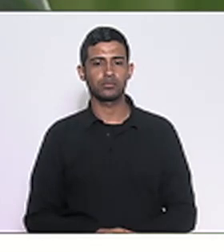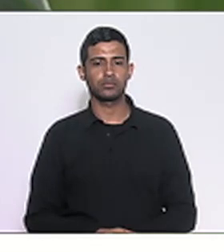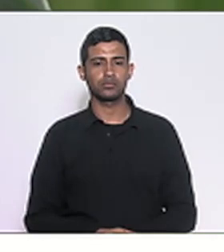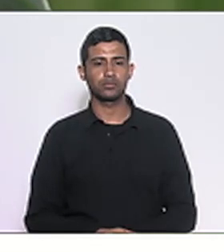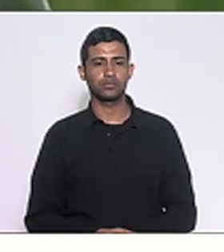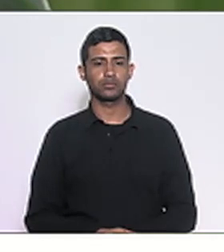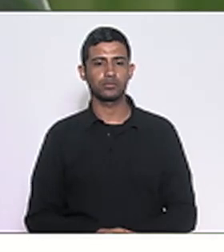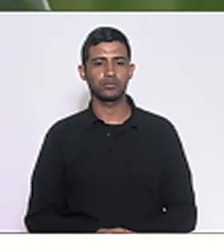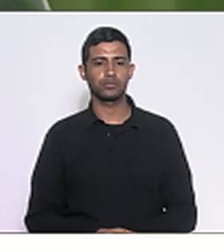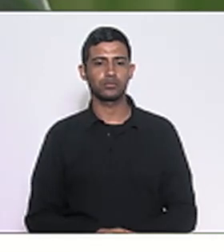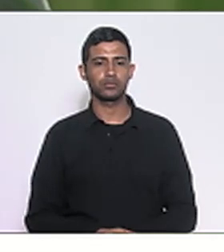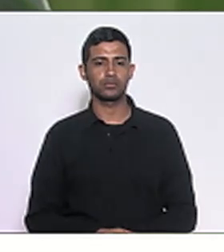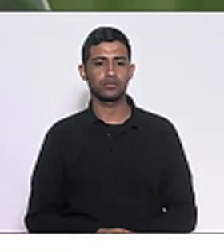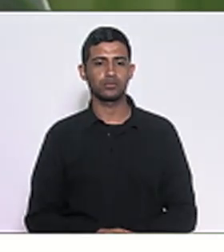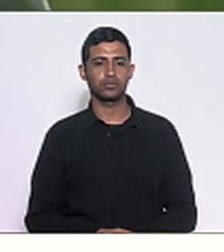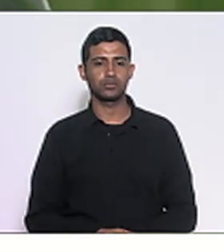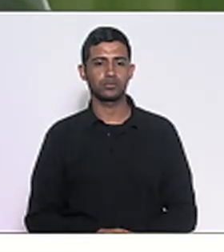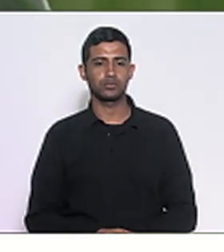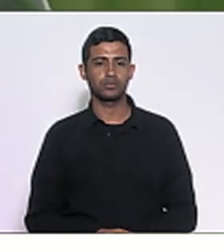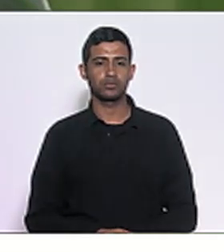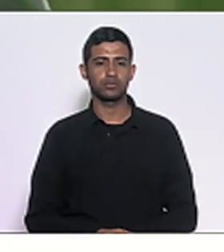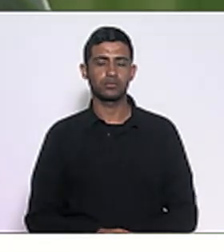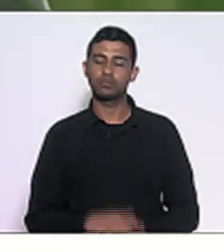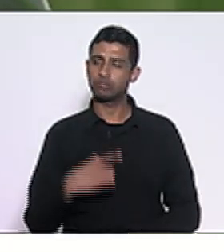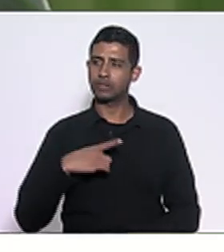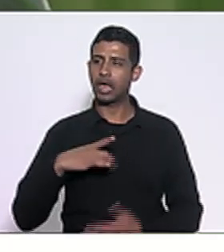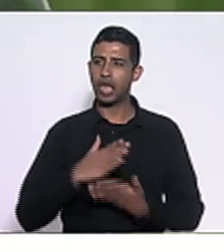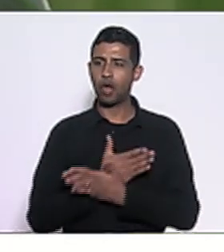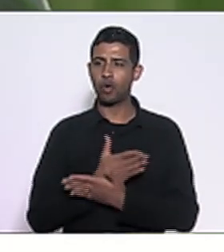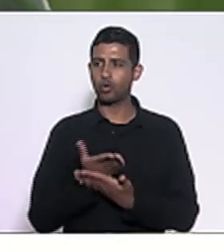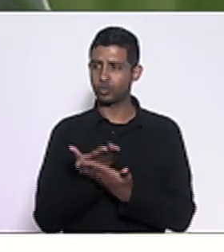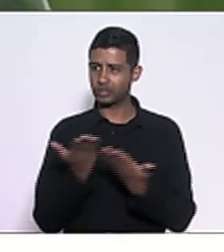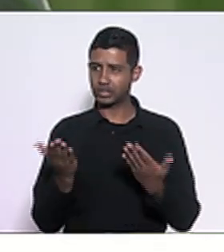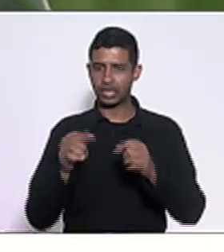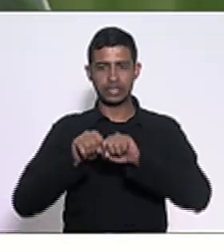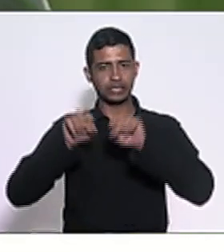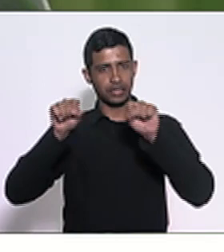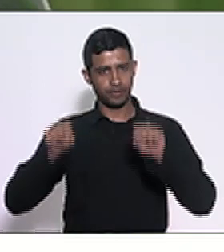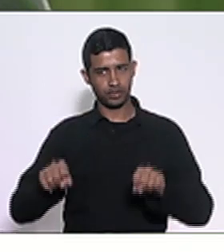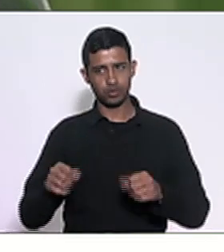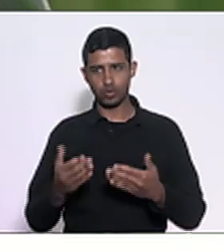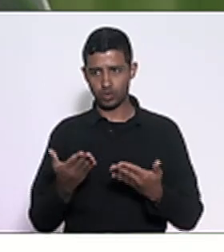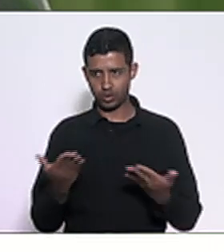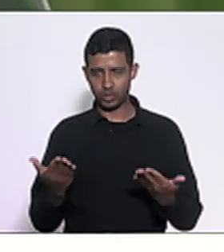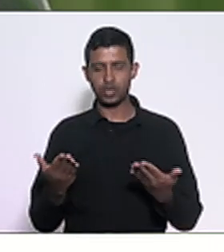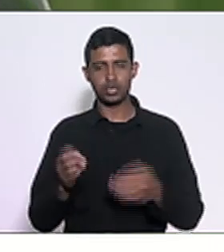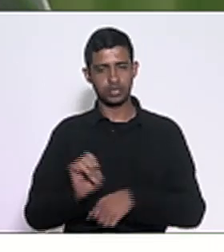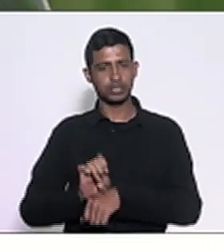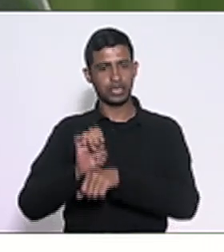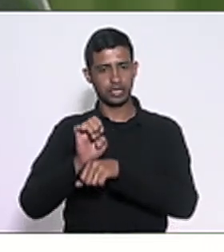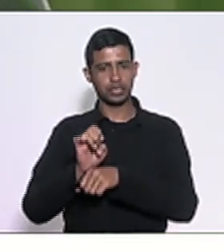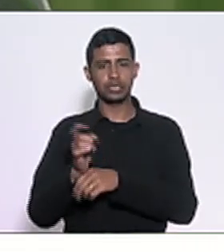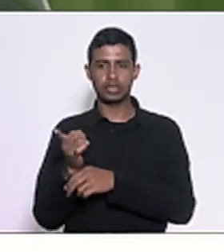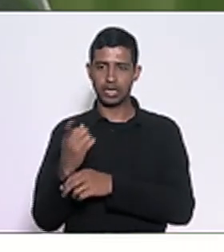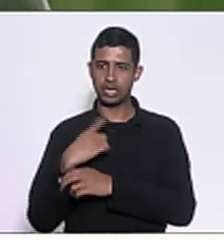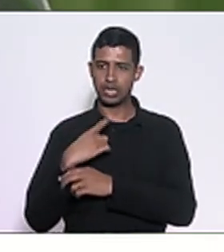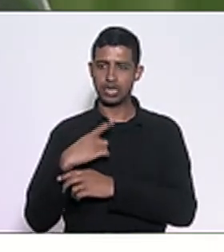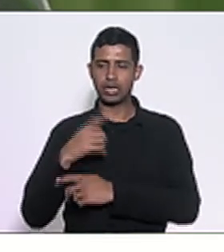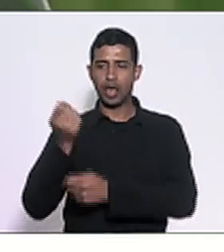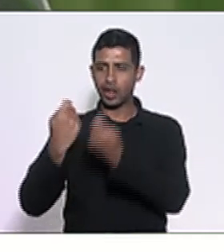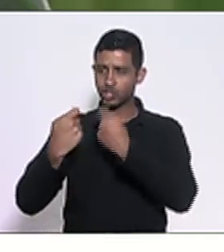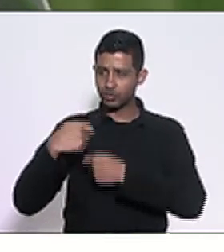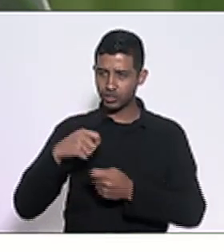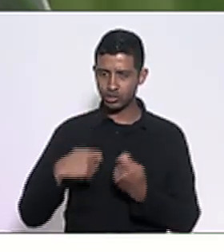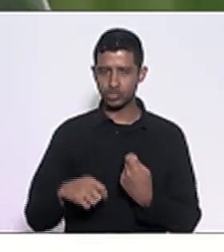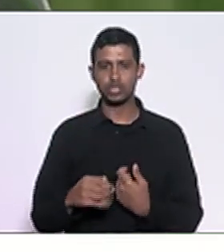entrada, estou aqui em presença de alguns servidores estatutários, o meu corpo administrativo, board, meus